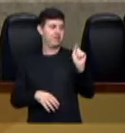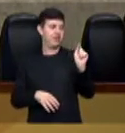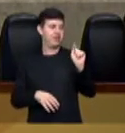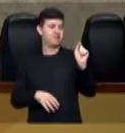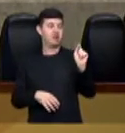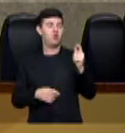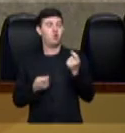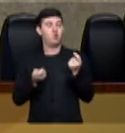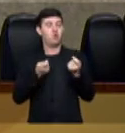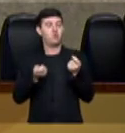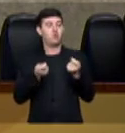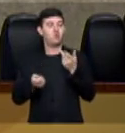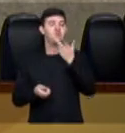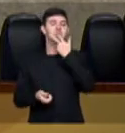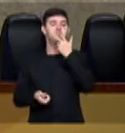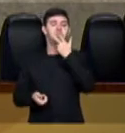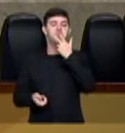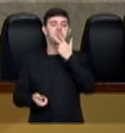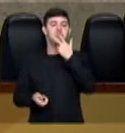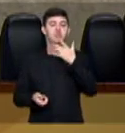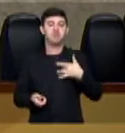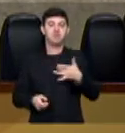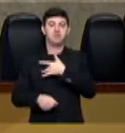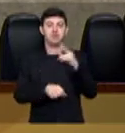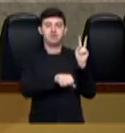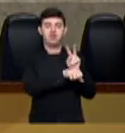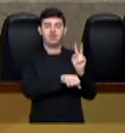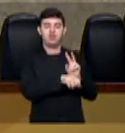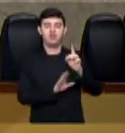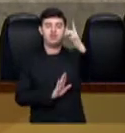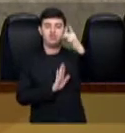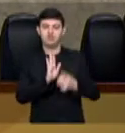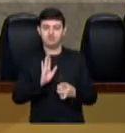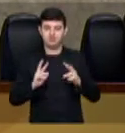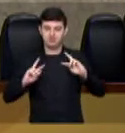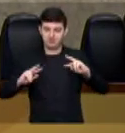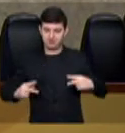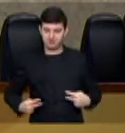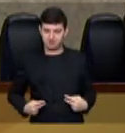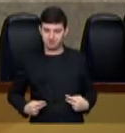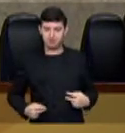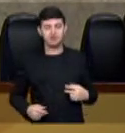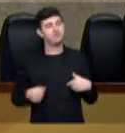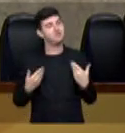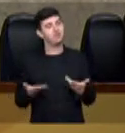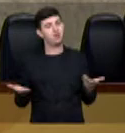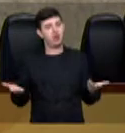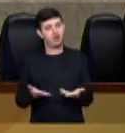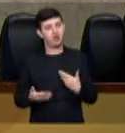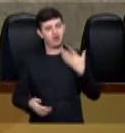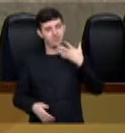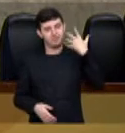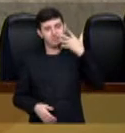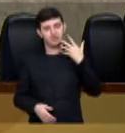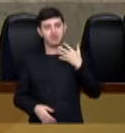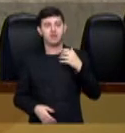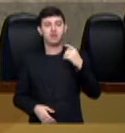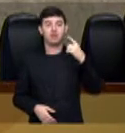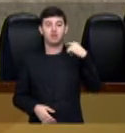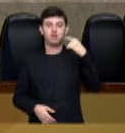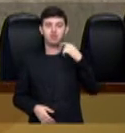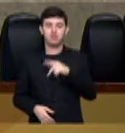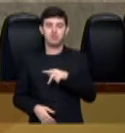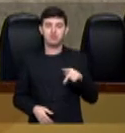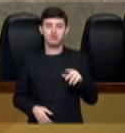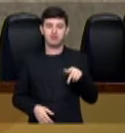Tabagismo, Promoção da Saúde e dos Direitos Humanos, doutor professor Cássio